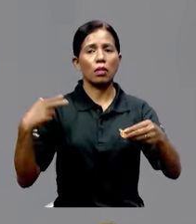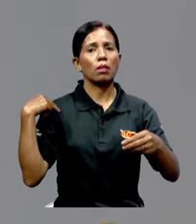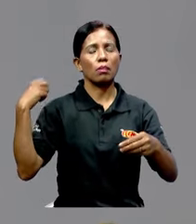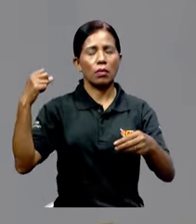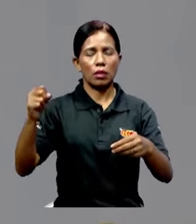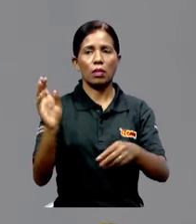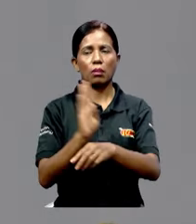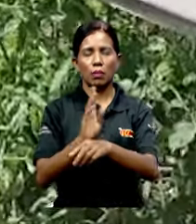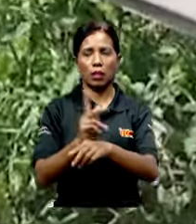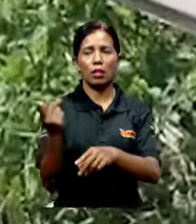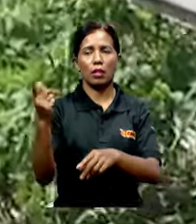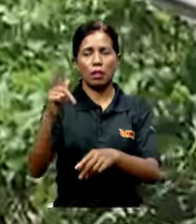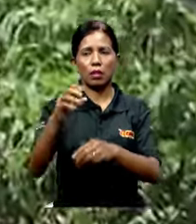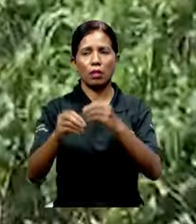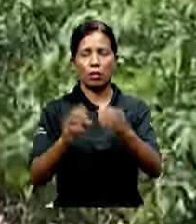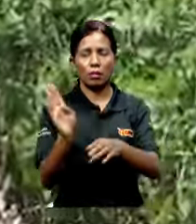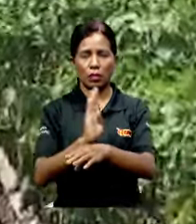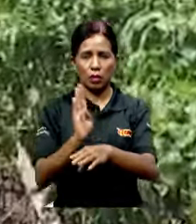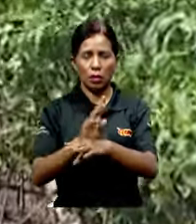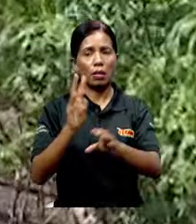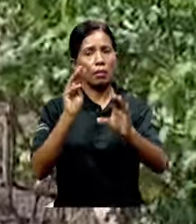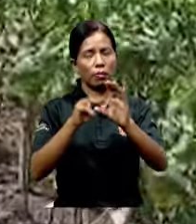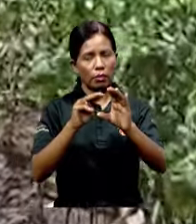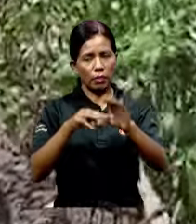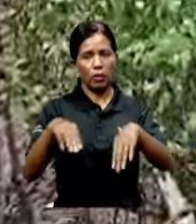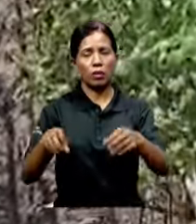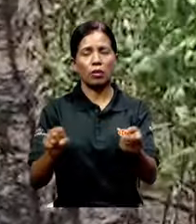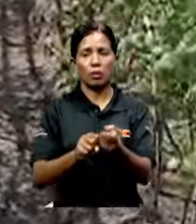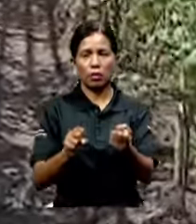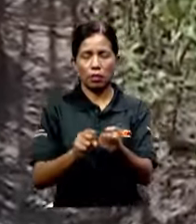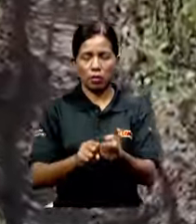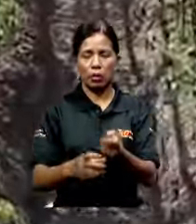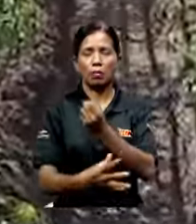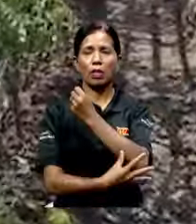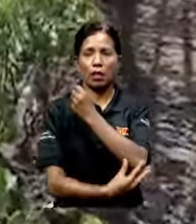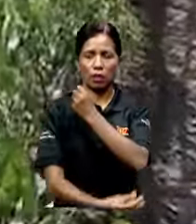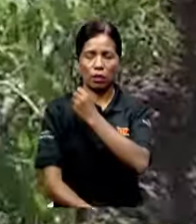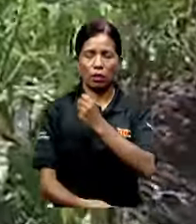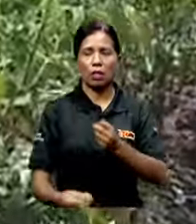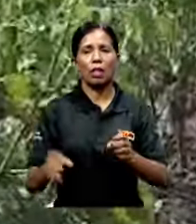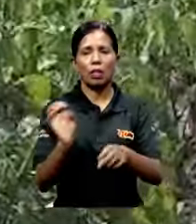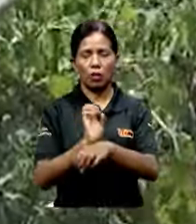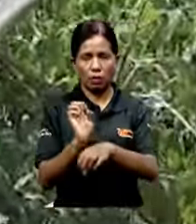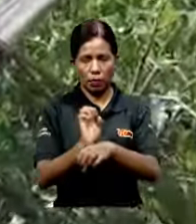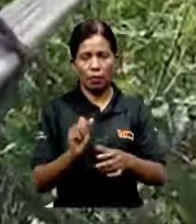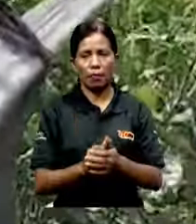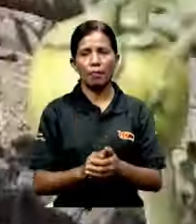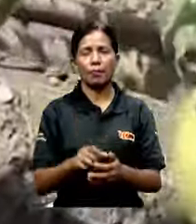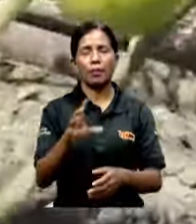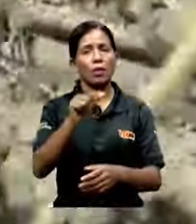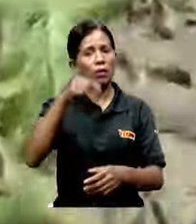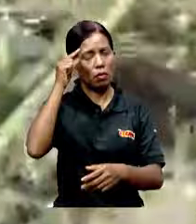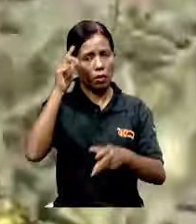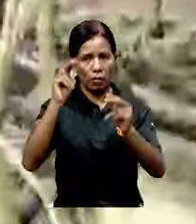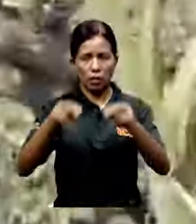sira iha ares estaun negosiu mercadoria o di kontribui ba kresimentu ekonomiko. Arkanju da Silva informa governo